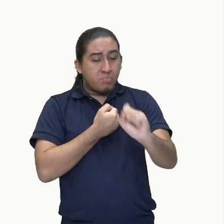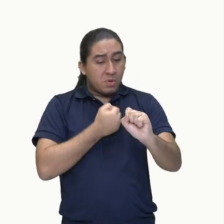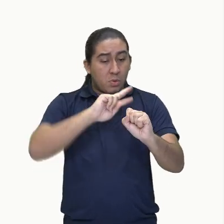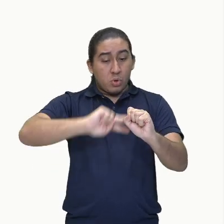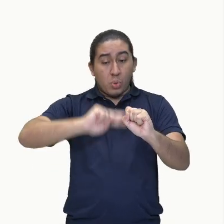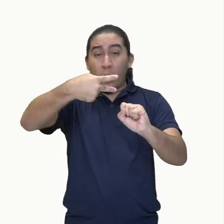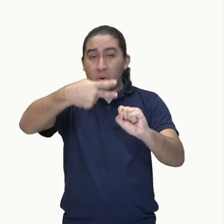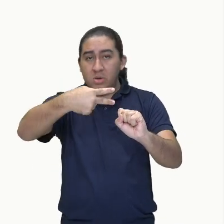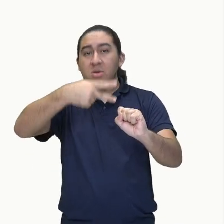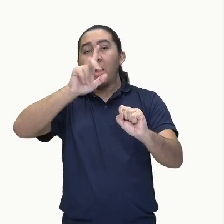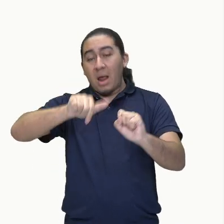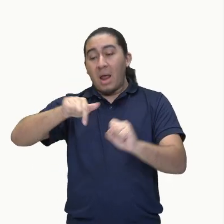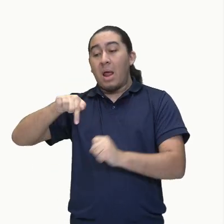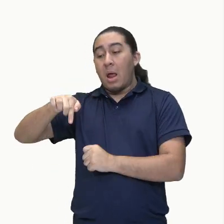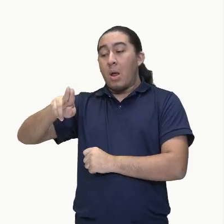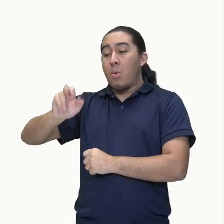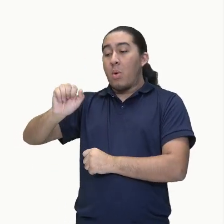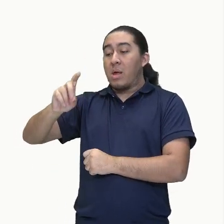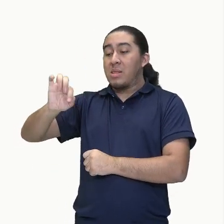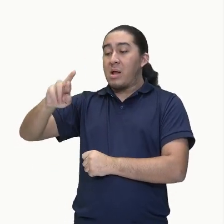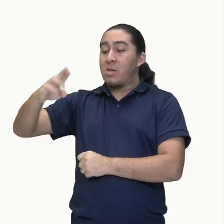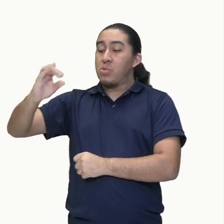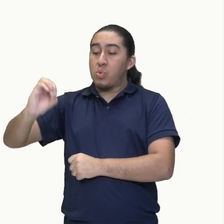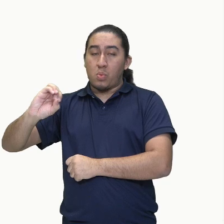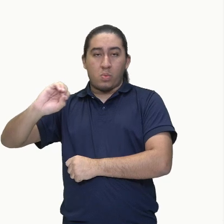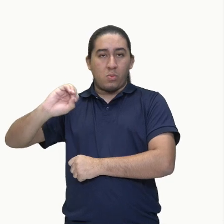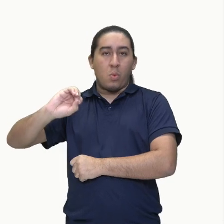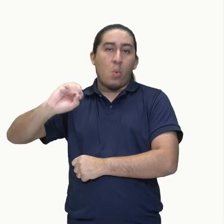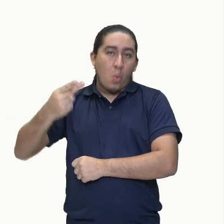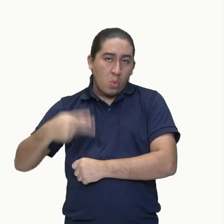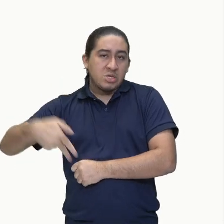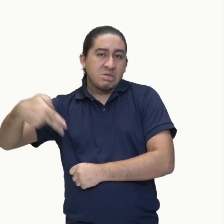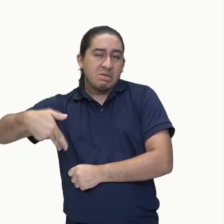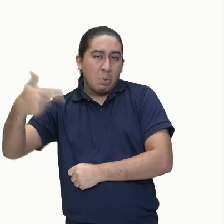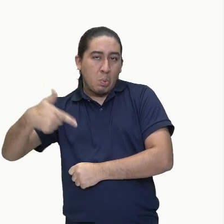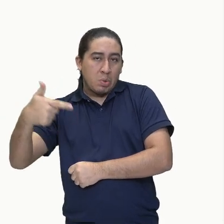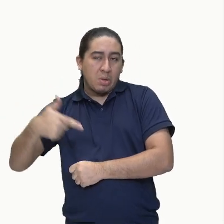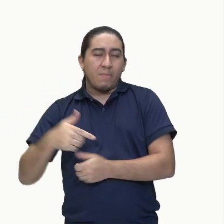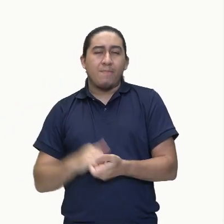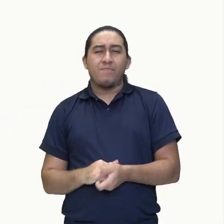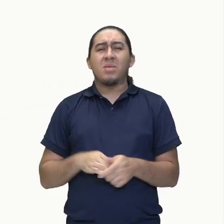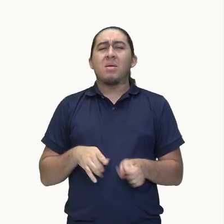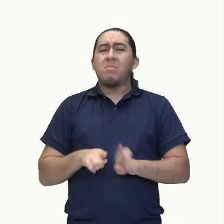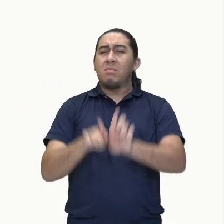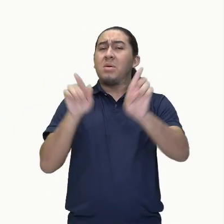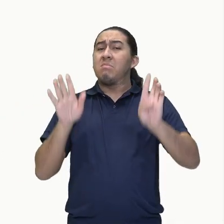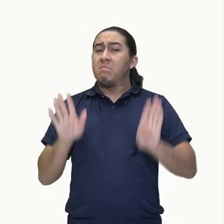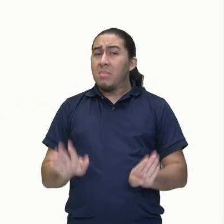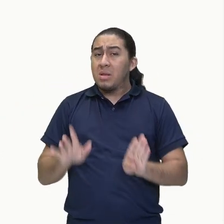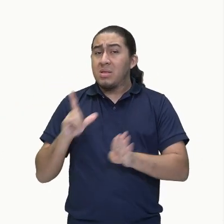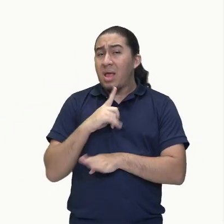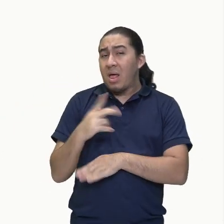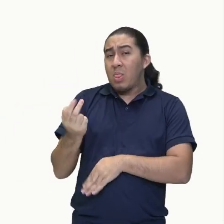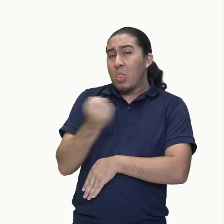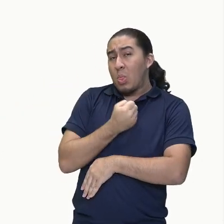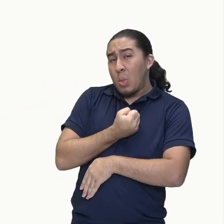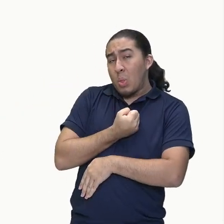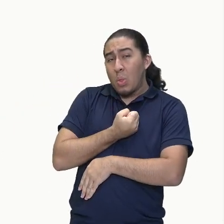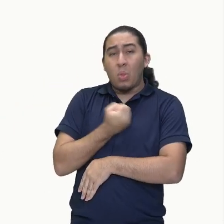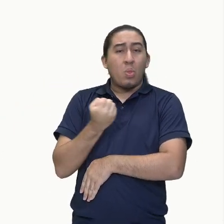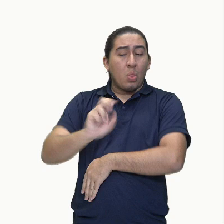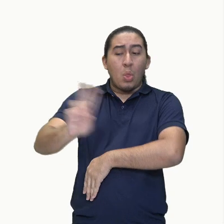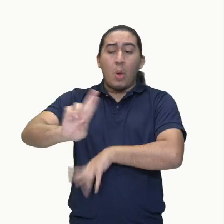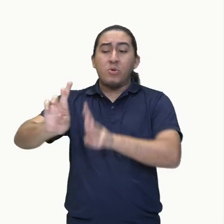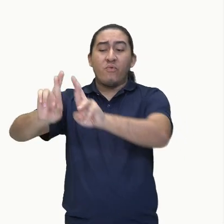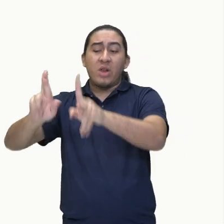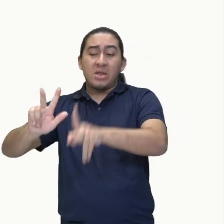Então, essas são as duas formas de leitura. Professor, e vai ter nome especial para quando for 4, 5,